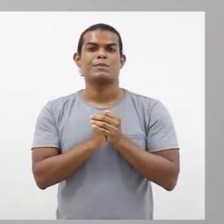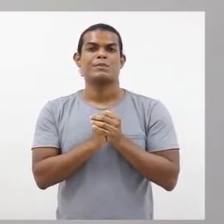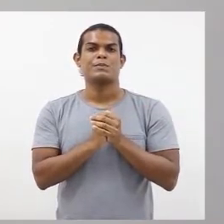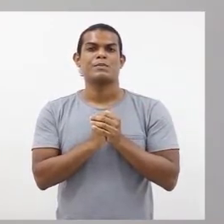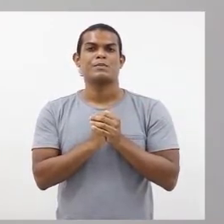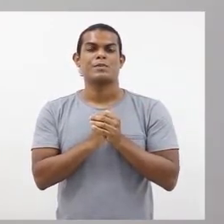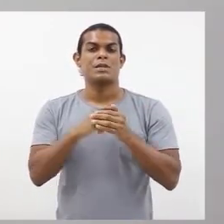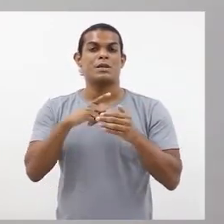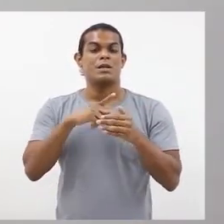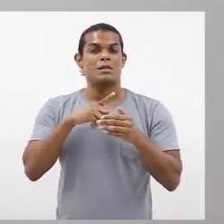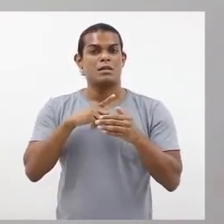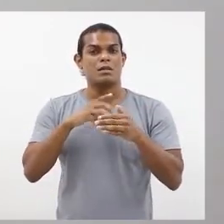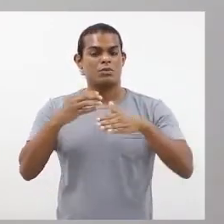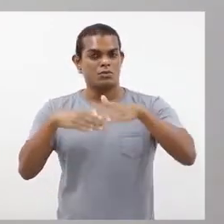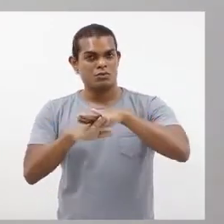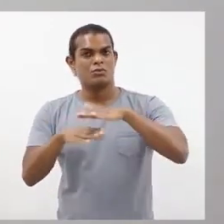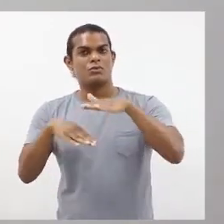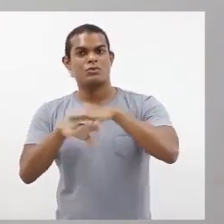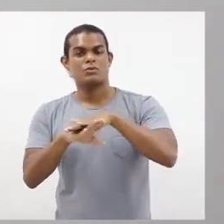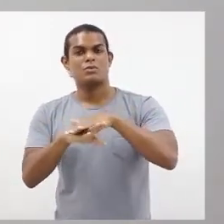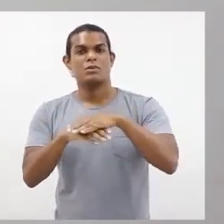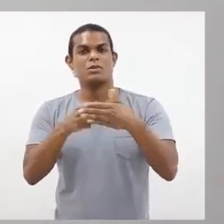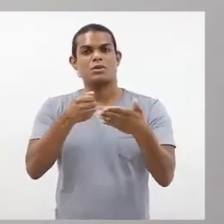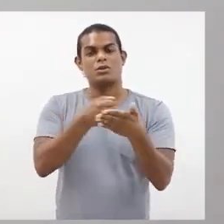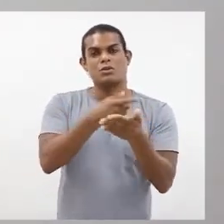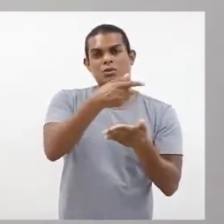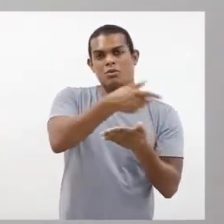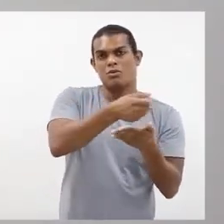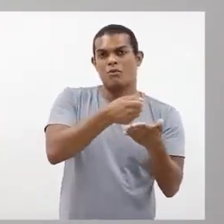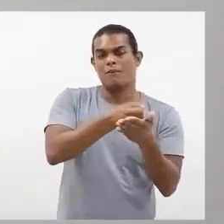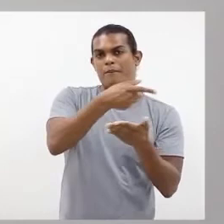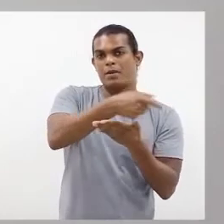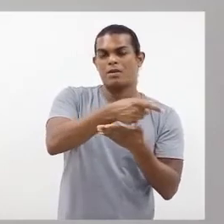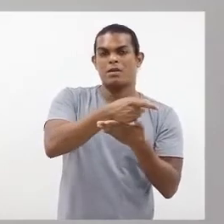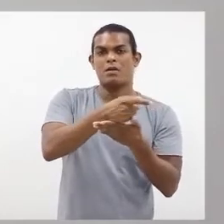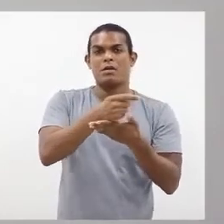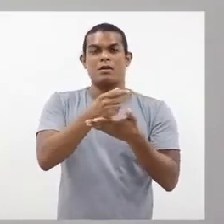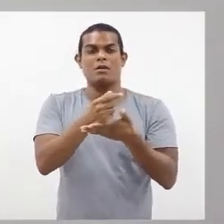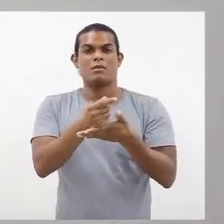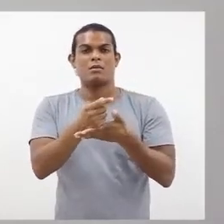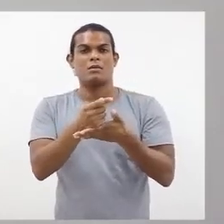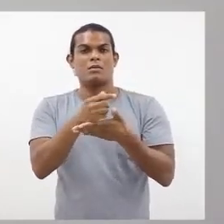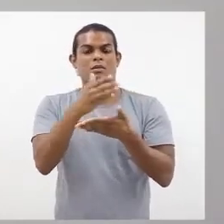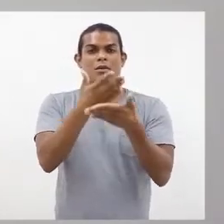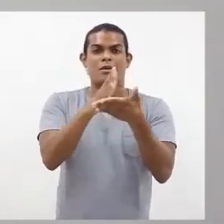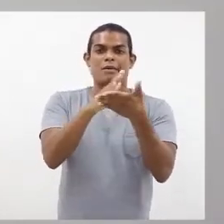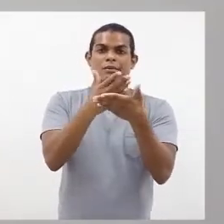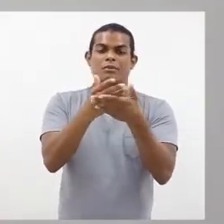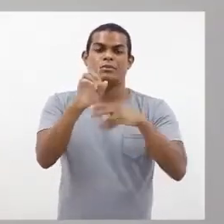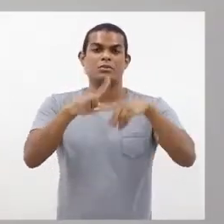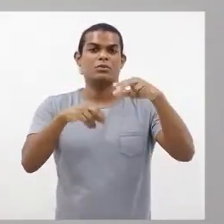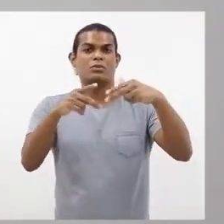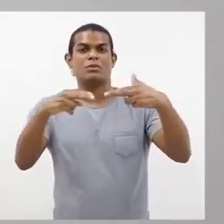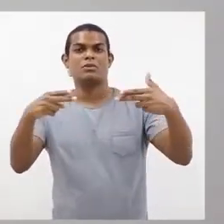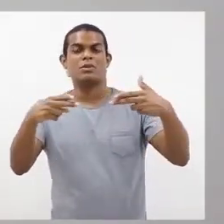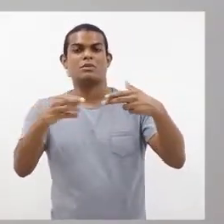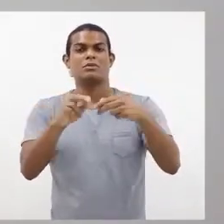possuem o costume de fazer aquisição de alguns ativos no que a gente chama